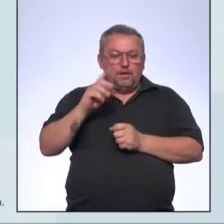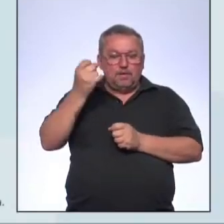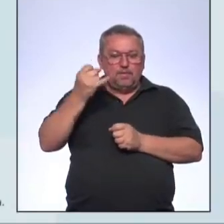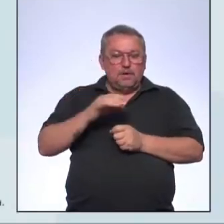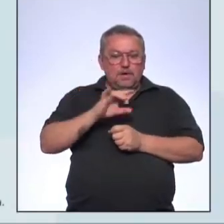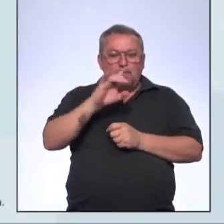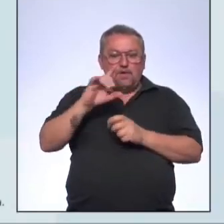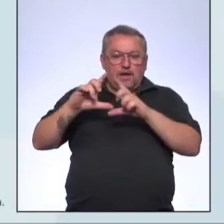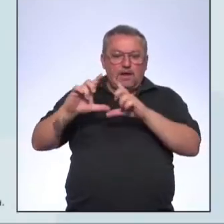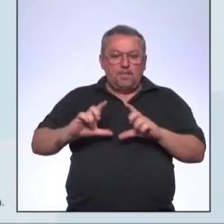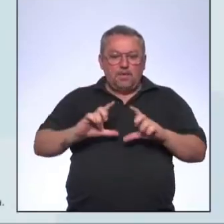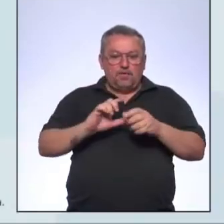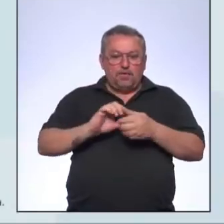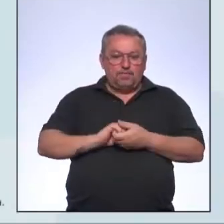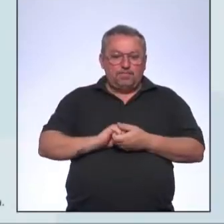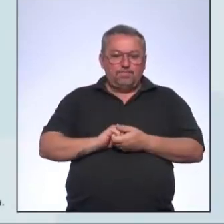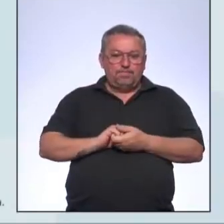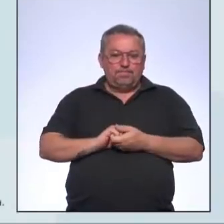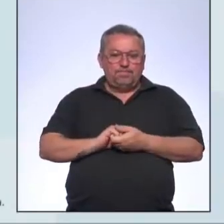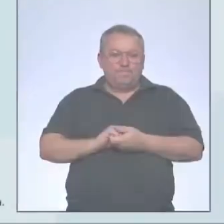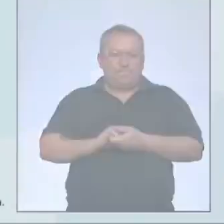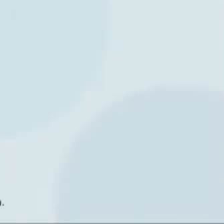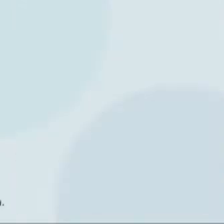de cada imagem.